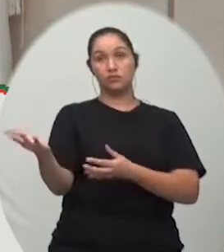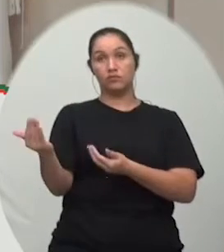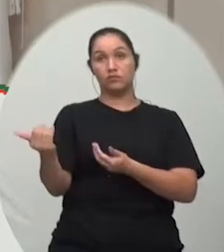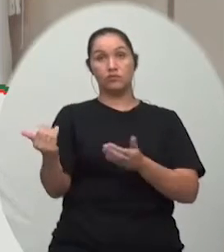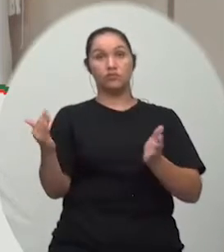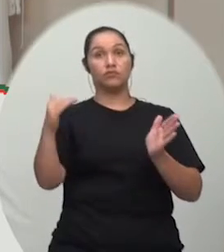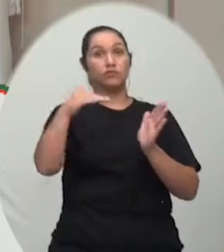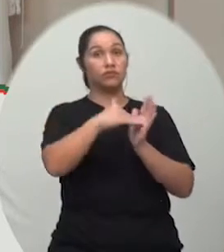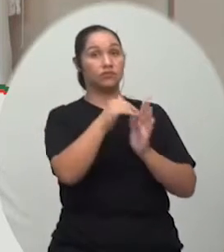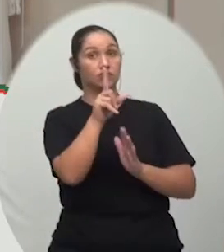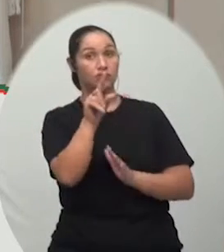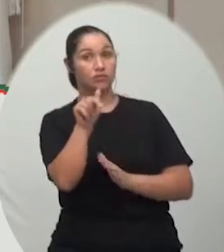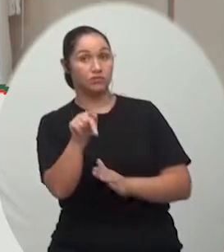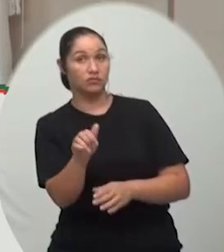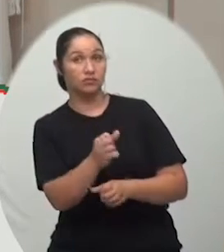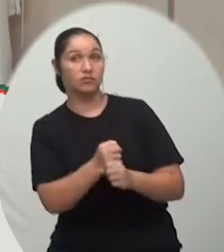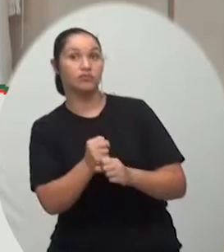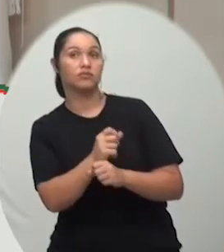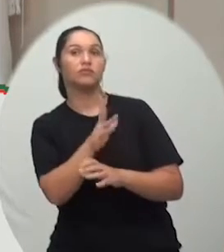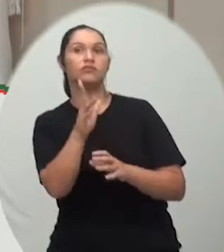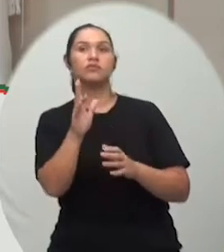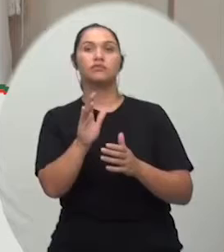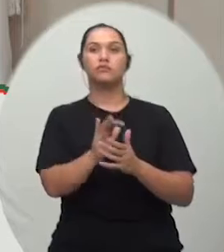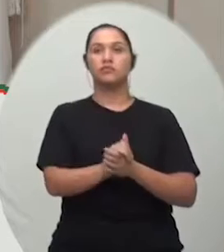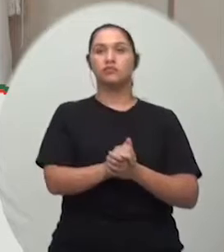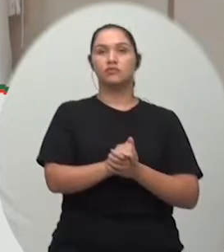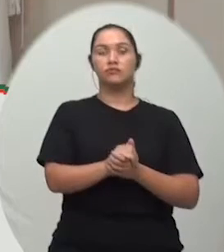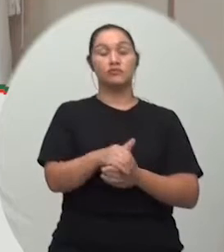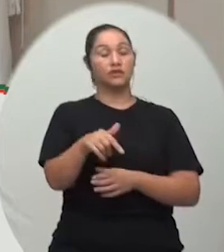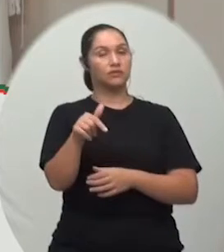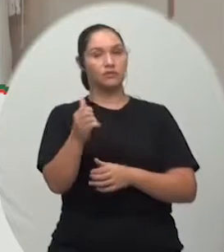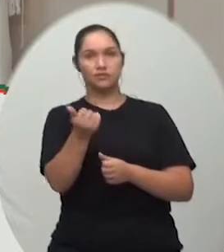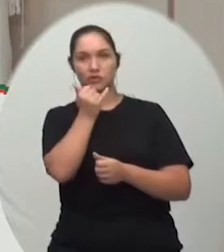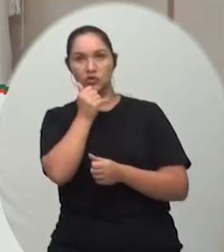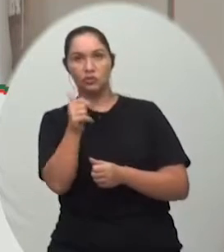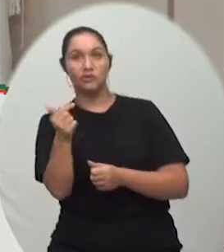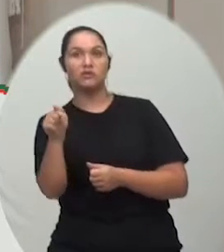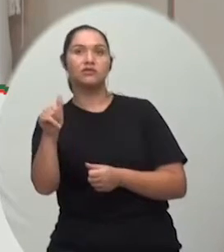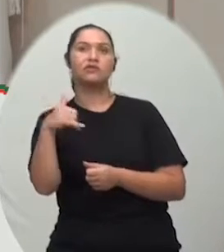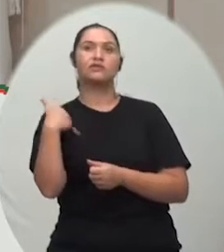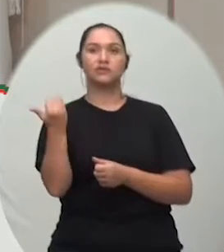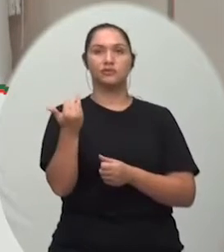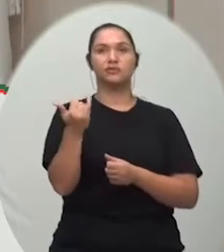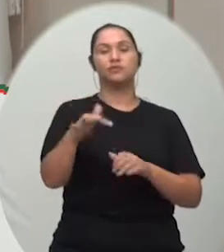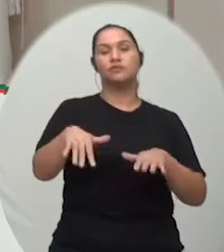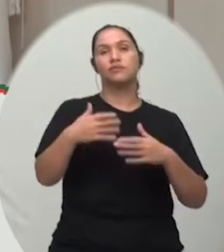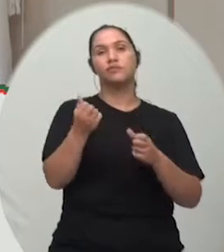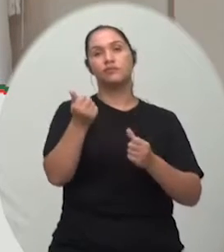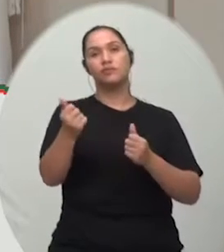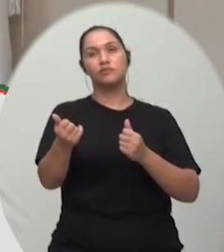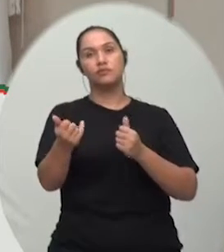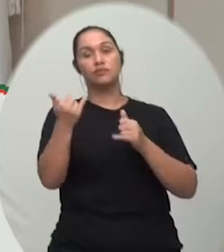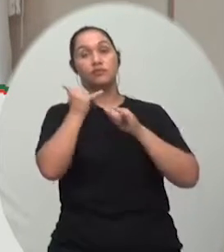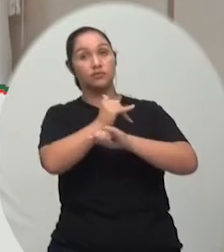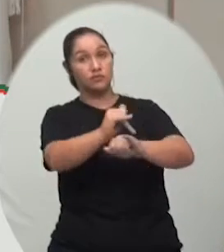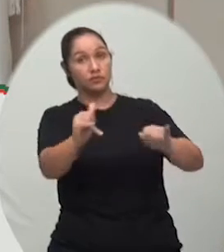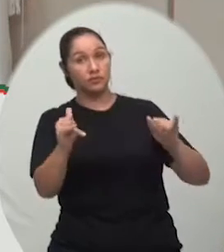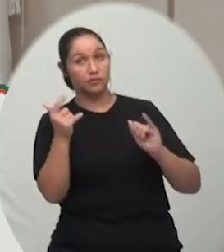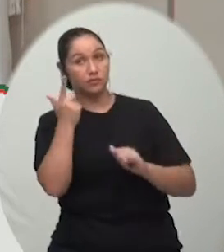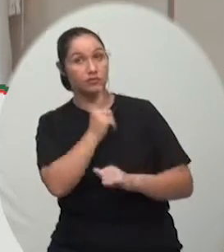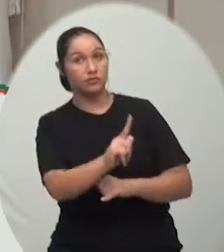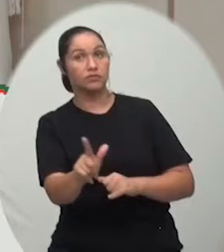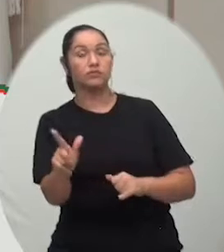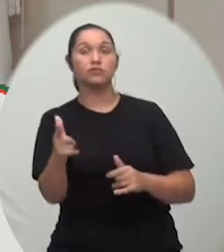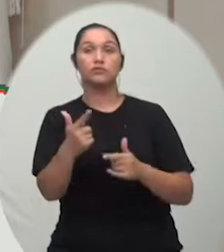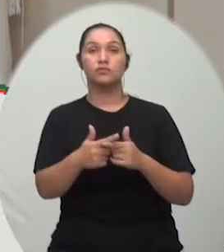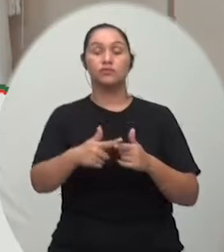anos. Crianças e jovens até 17 anos. Então, por isso, mais uma vez, é mais uma informação que a gente traz para que